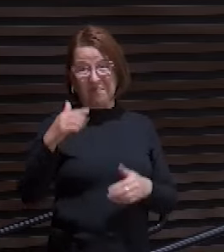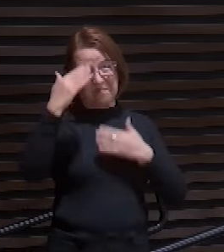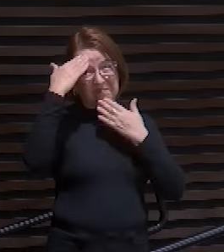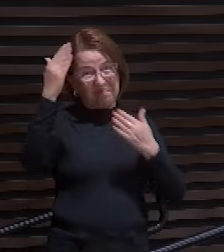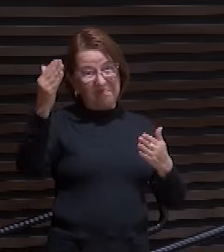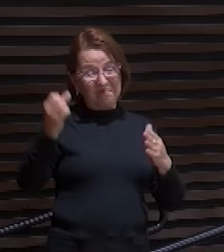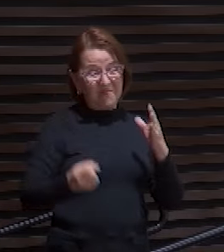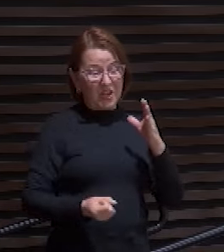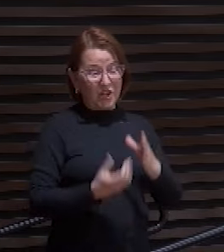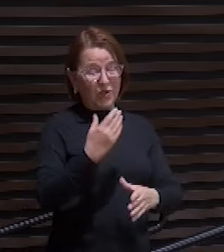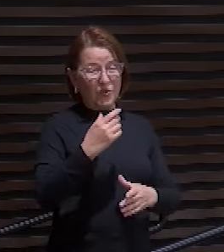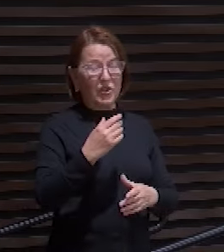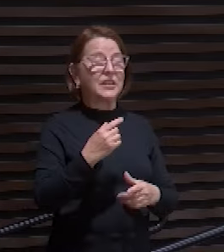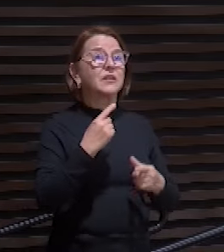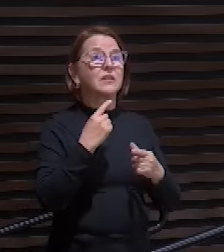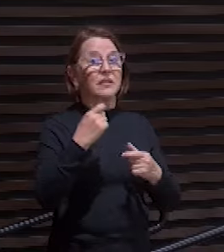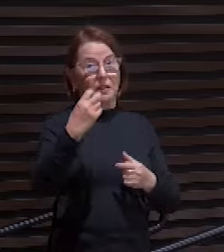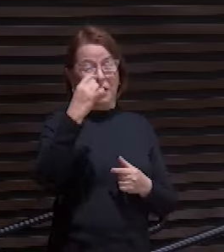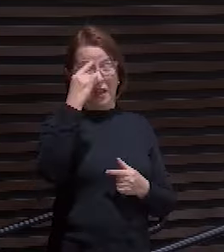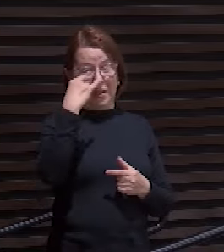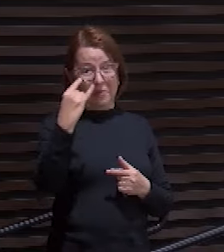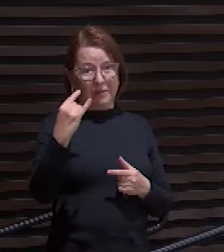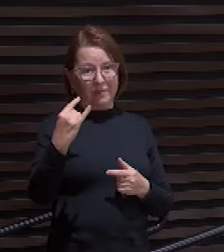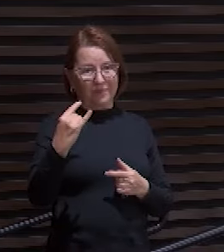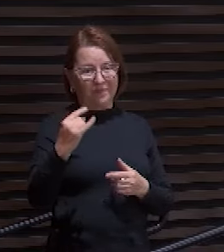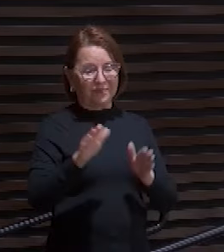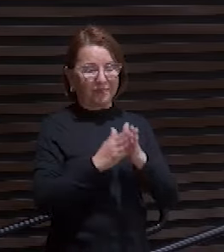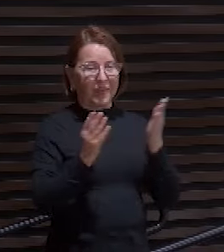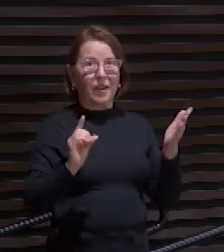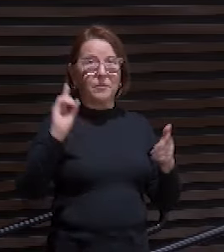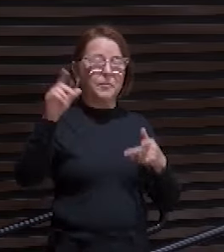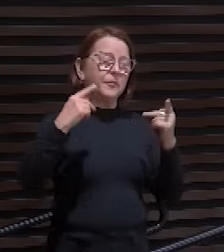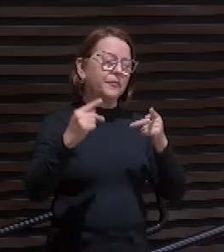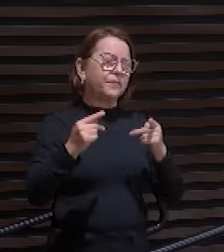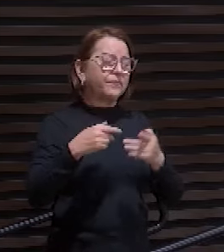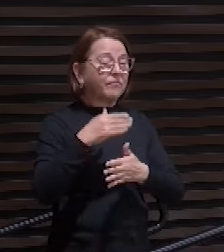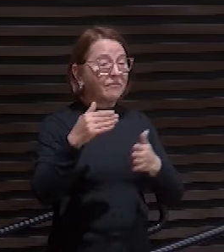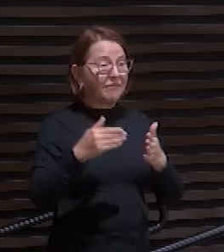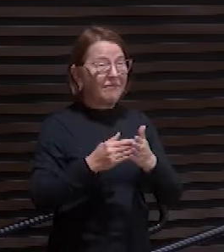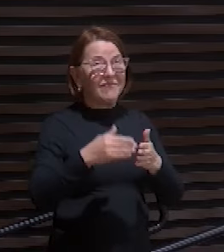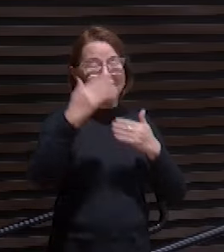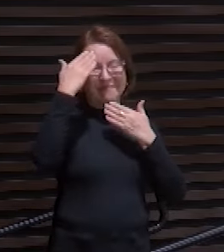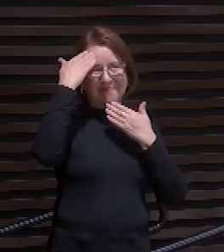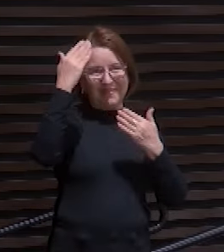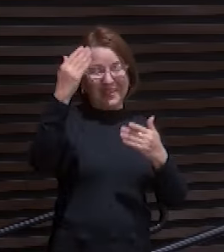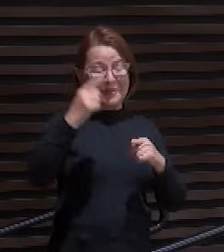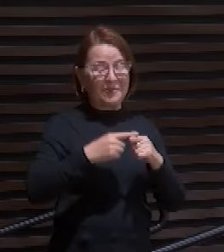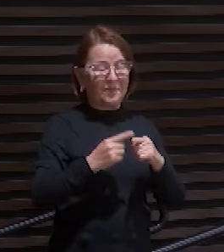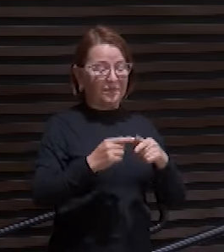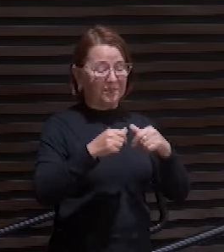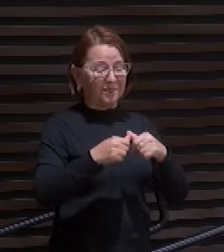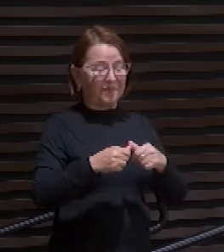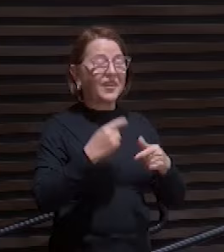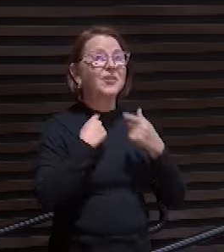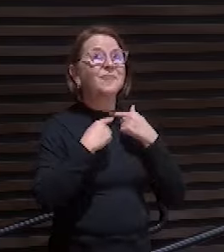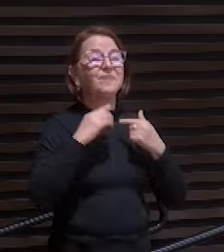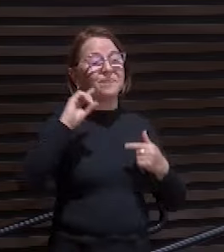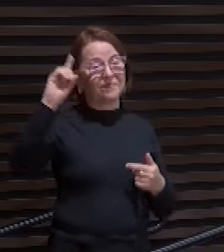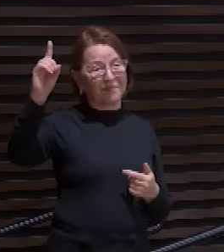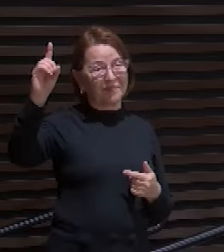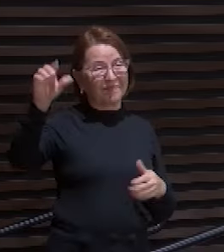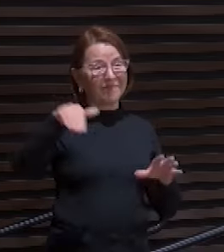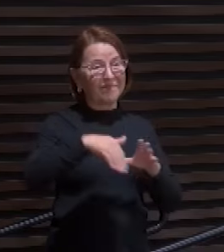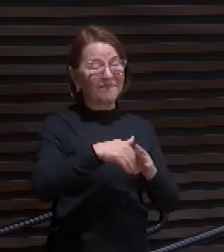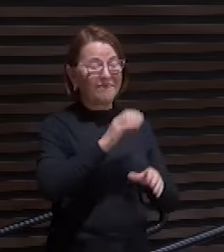a Bíblia diz assim: em tudo dai graças? Porque esta é a vontade de Deus